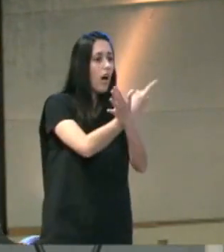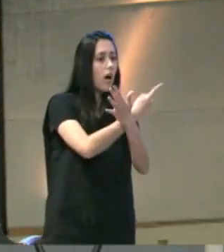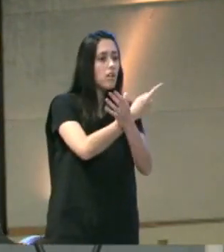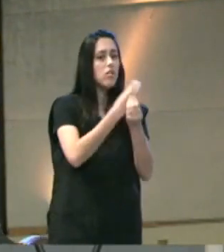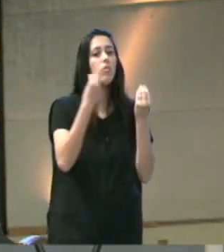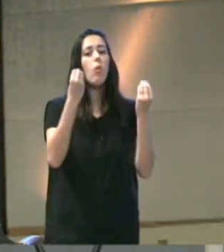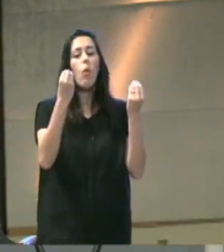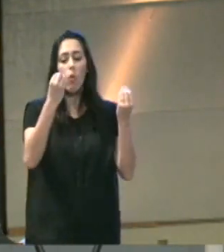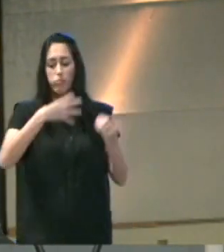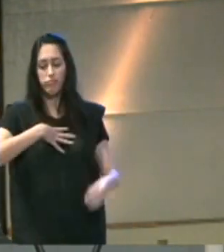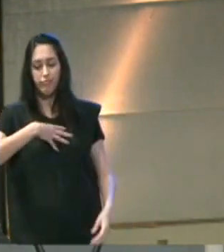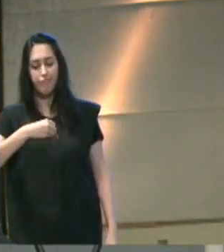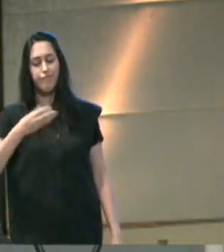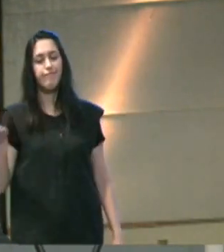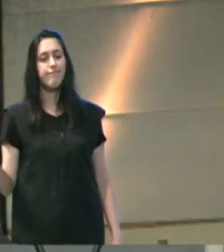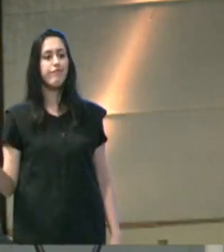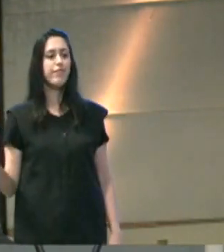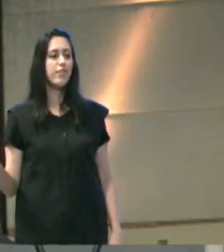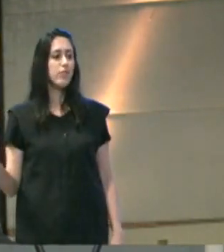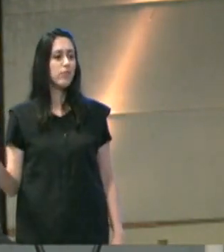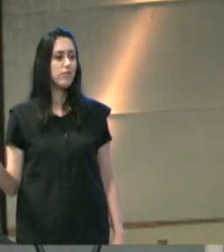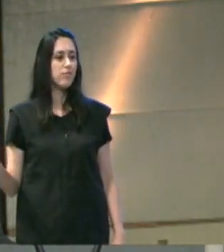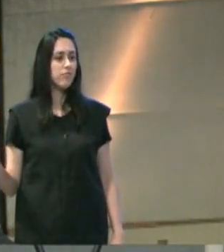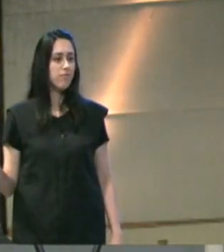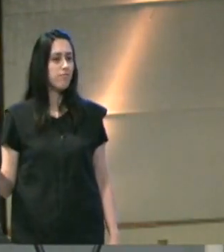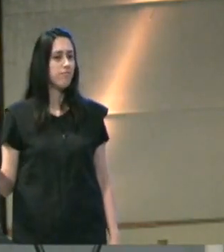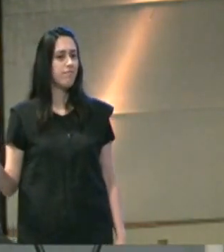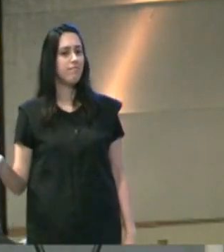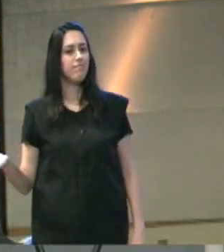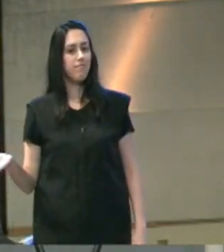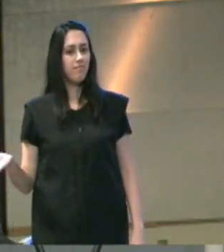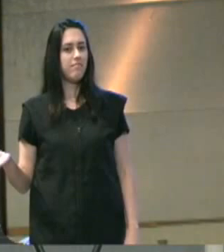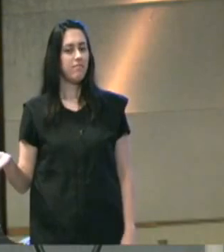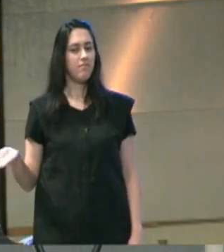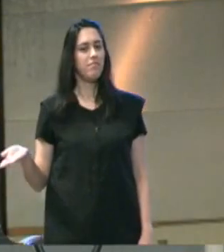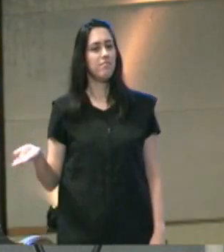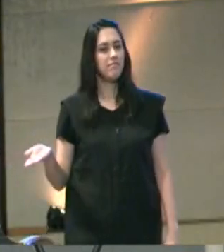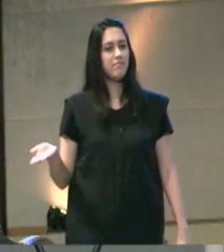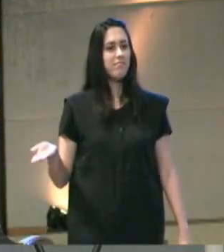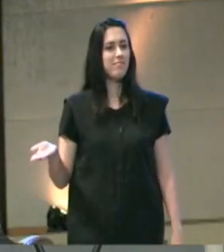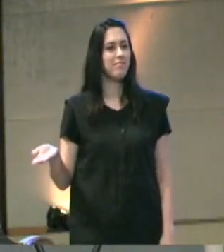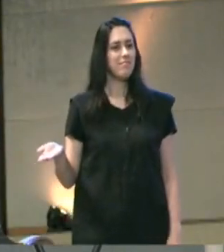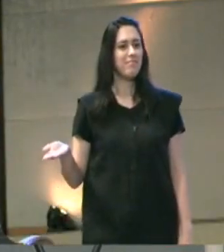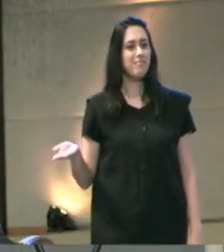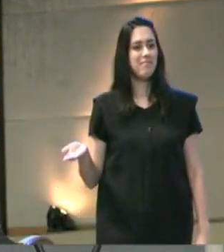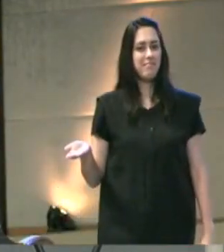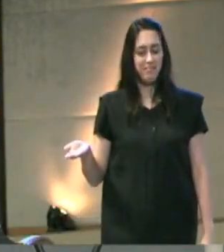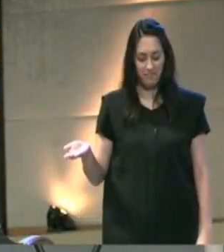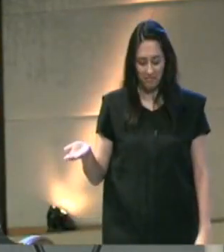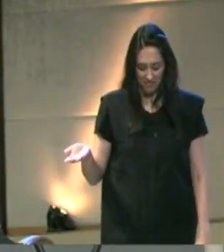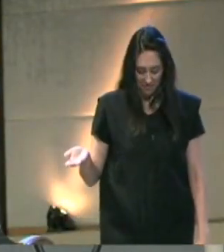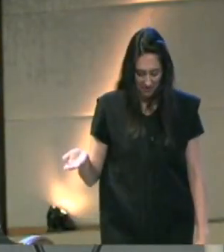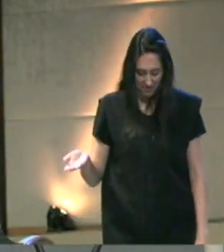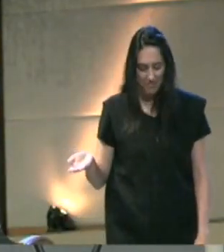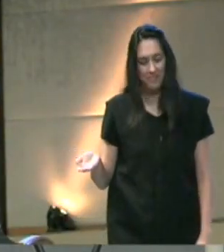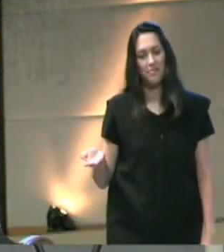para os nossos queridos? E às vezes isso está acontecendo porque a gente liga o piloto